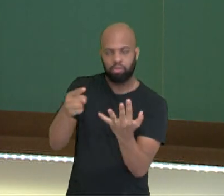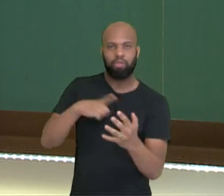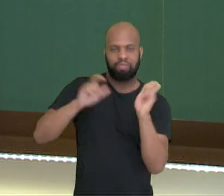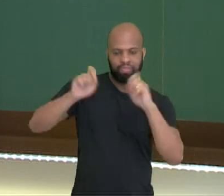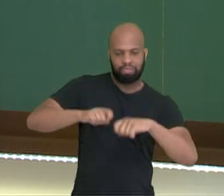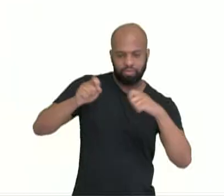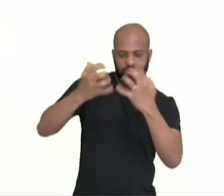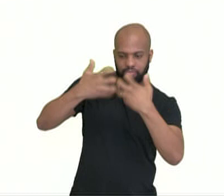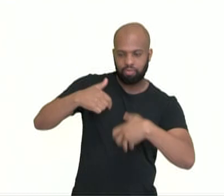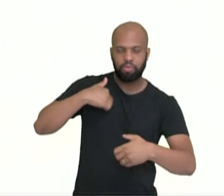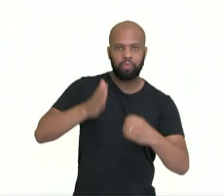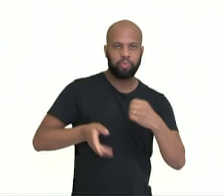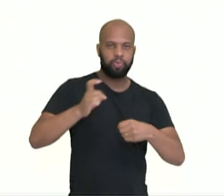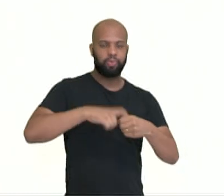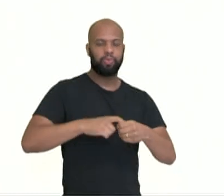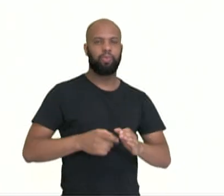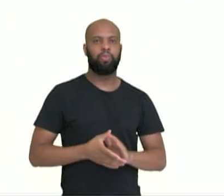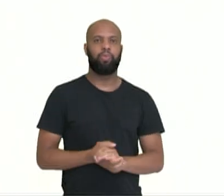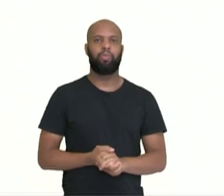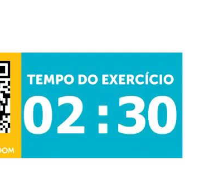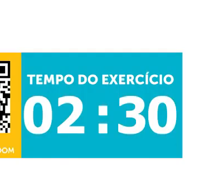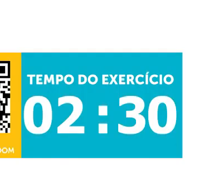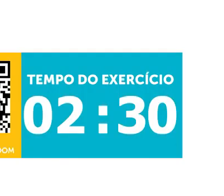vocês pensando aí e já volto.